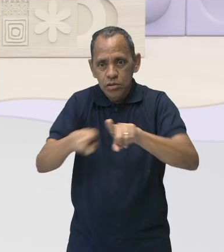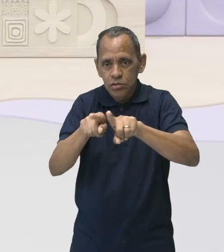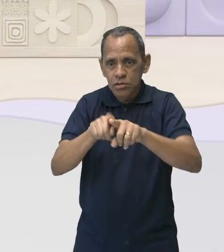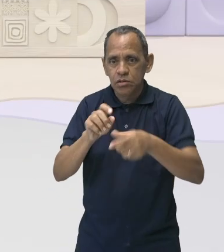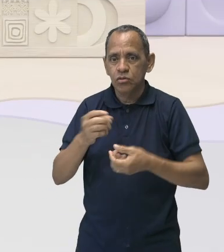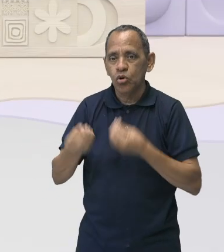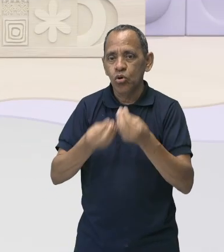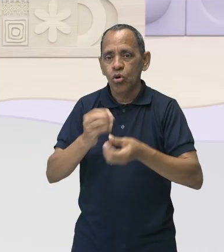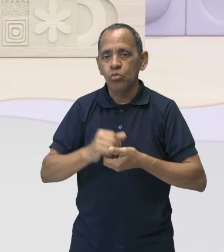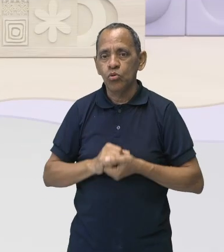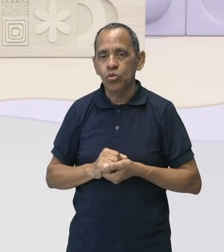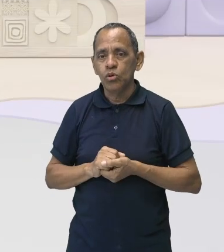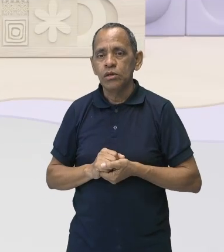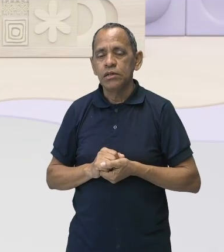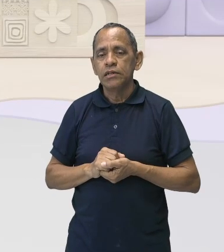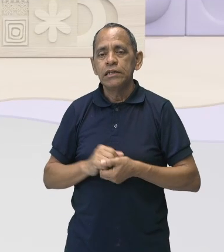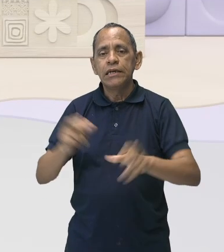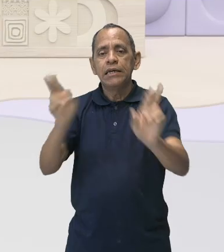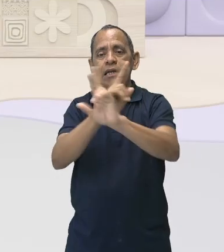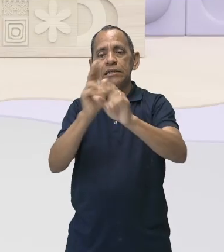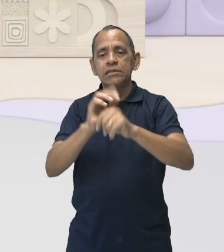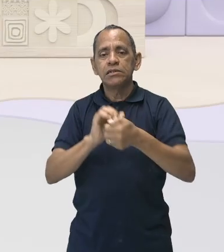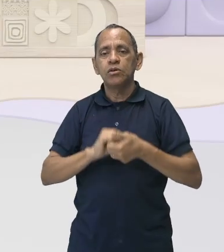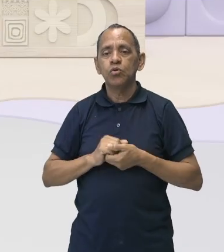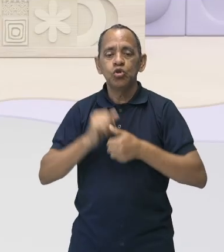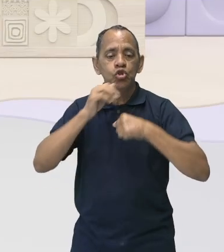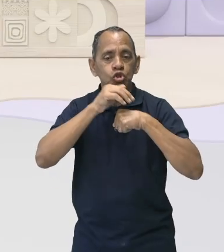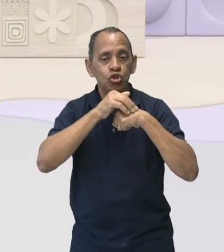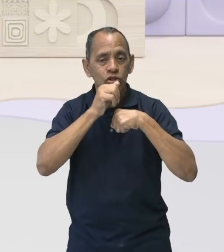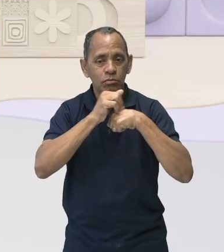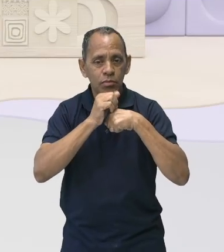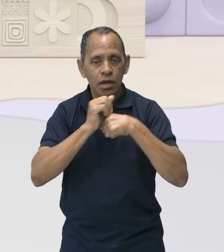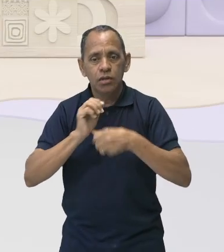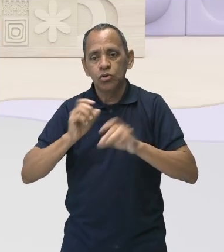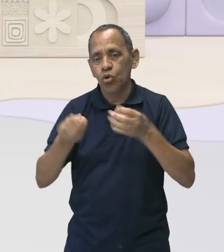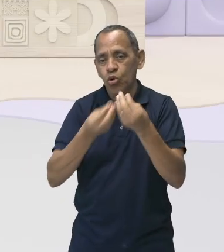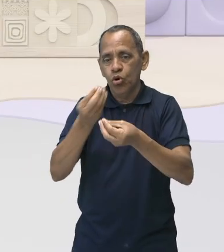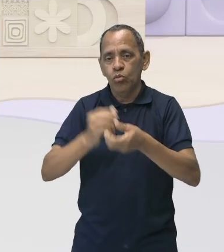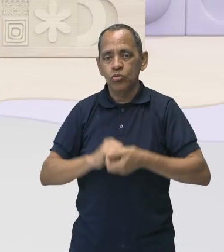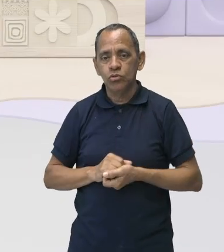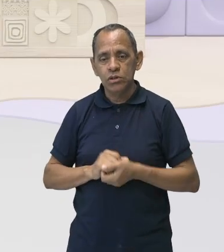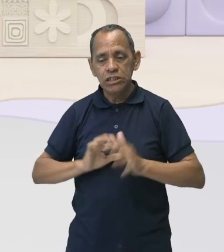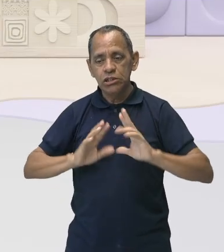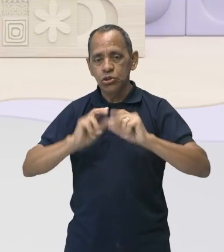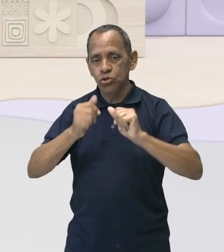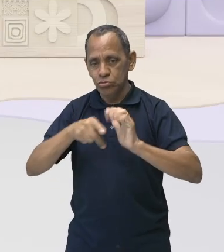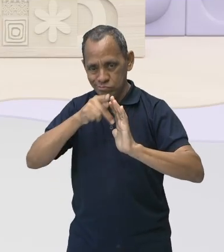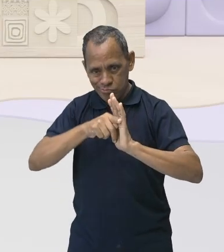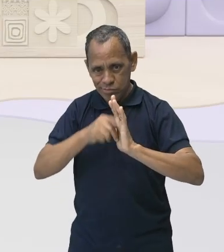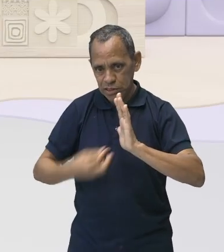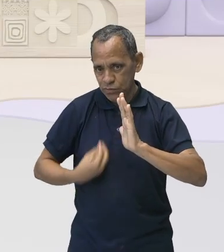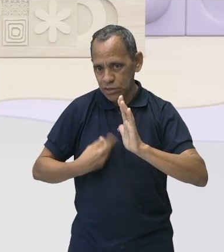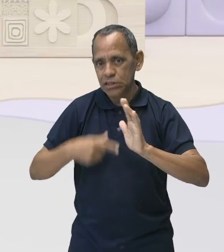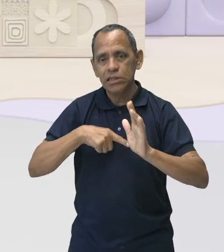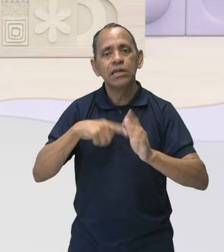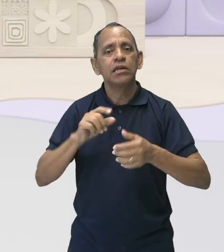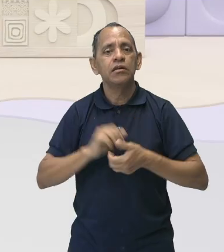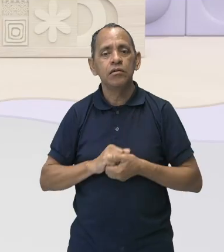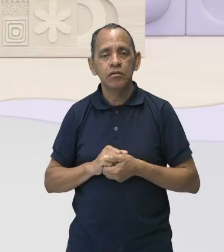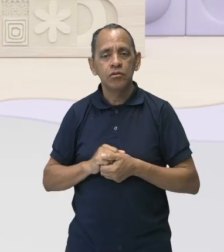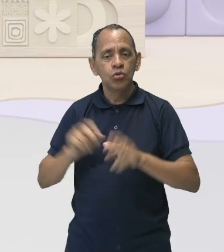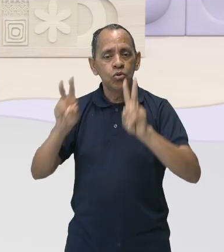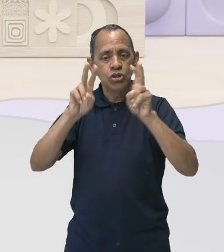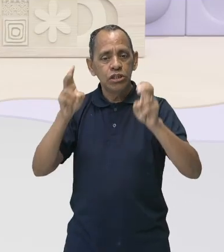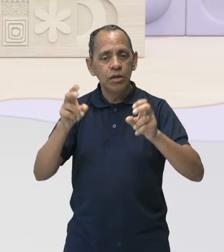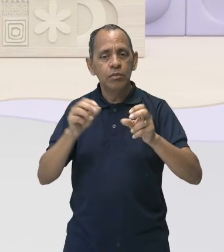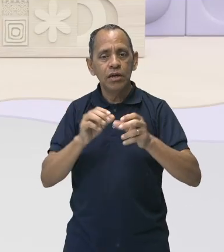questão do chamado. Todo projeto de vida, ele tem uma relação bem interessante com a religião, porque ele